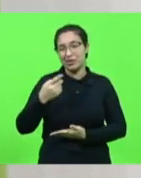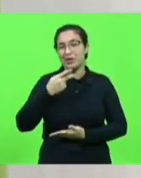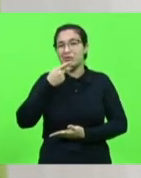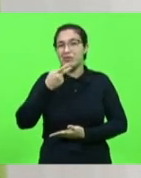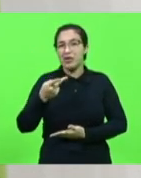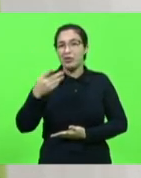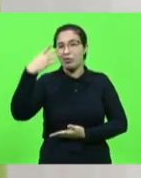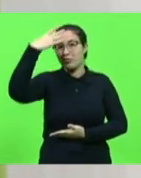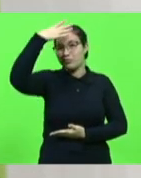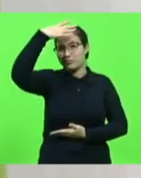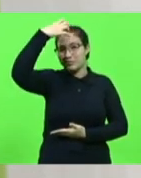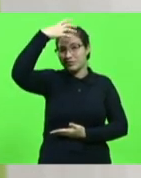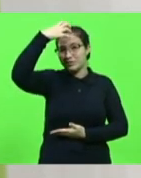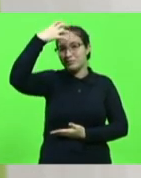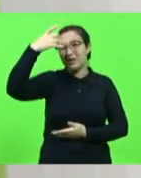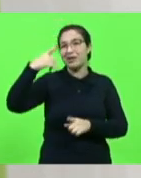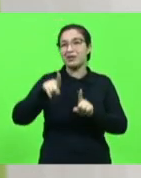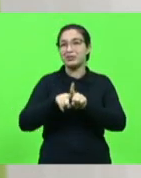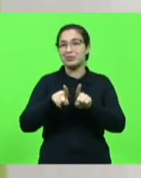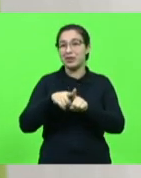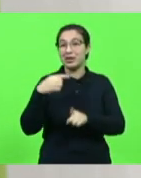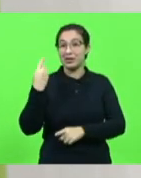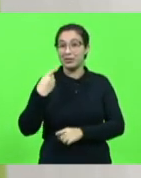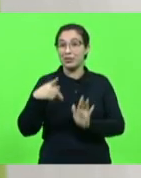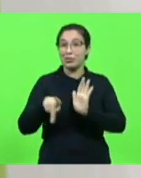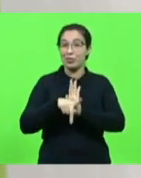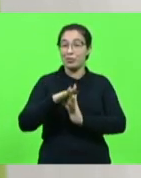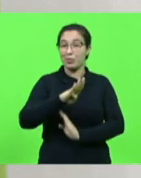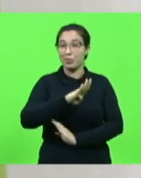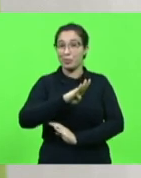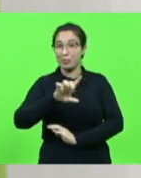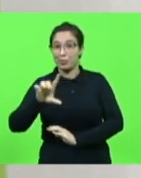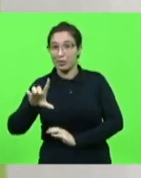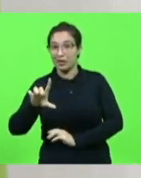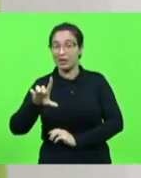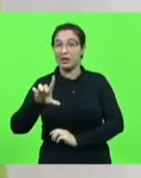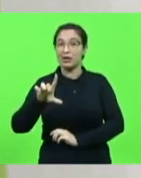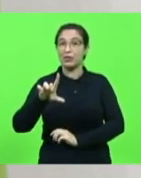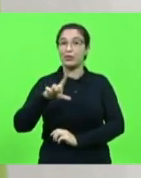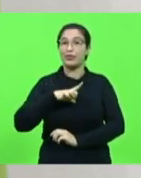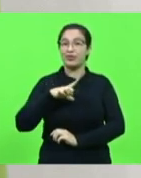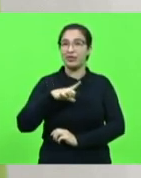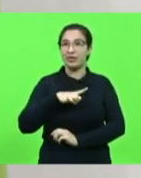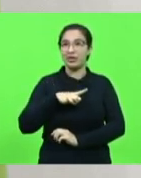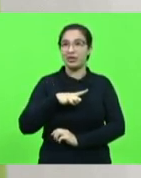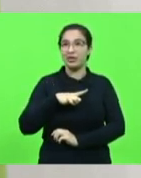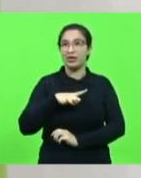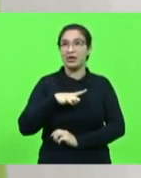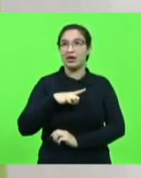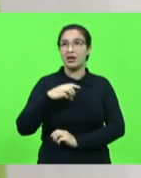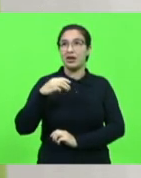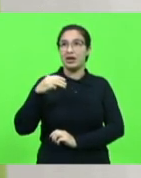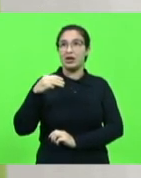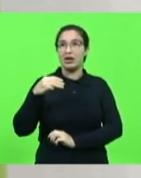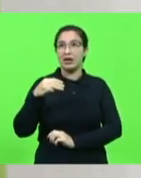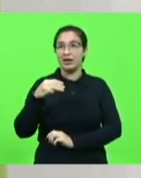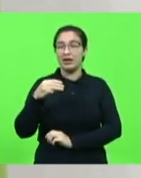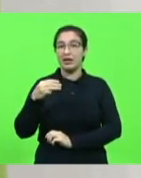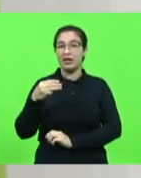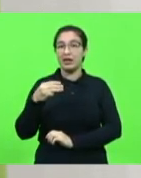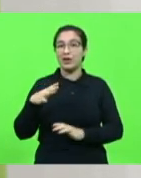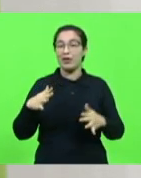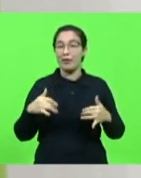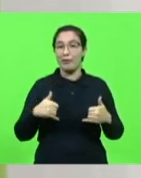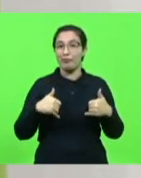Santos, deputado da região de Blumenau, Blumenau que tem o grande Fritz Miller, no próximo ano, senhor presidente, comemorando aí o bicentenário